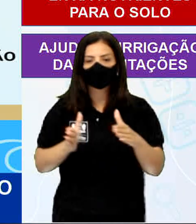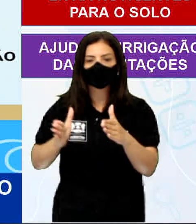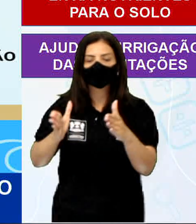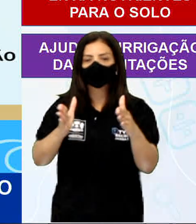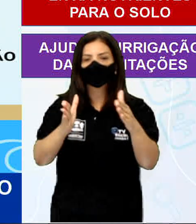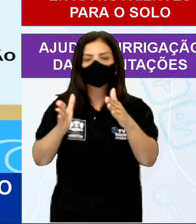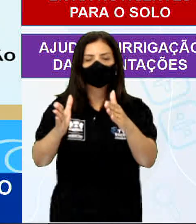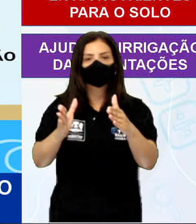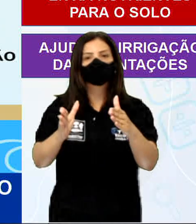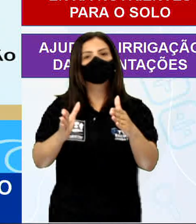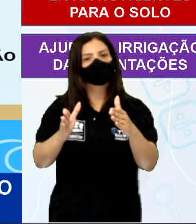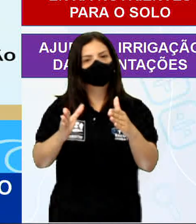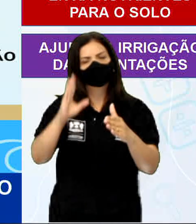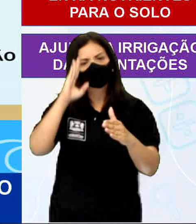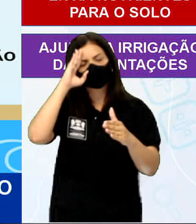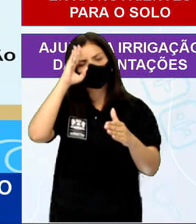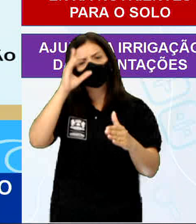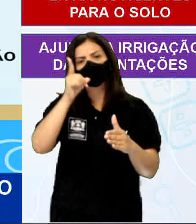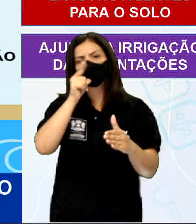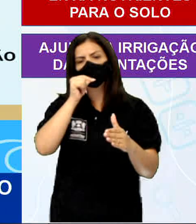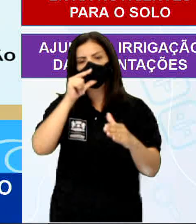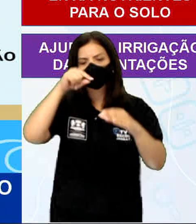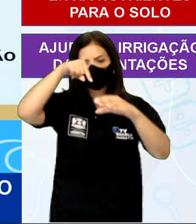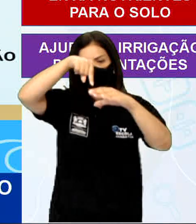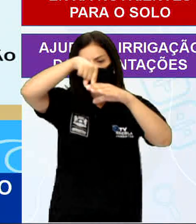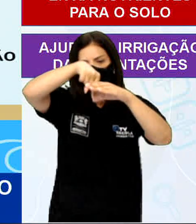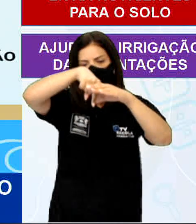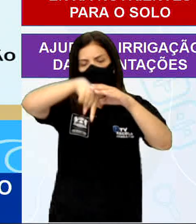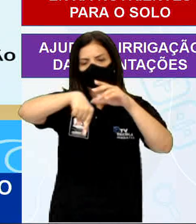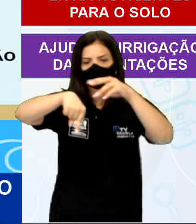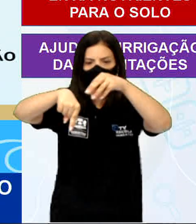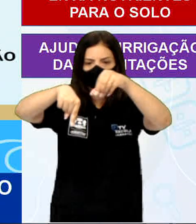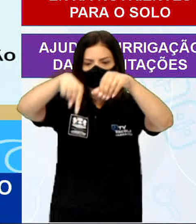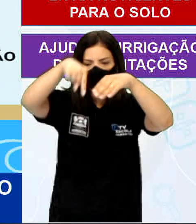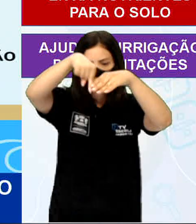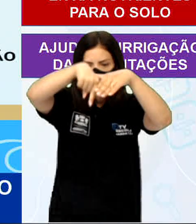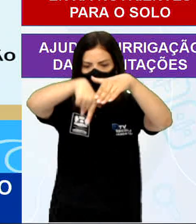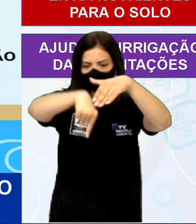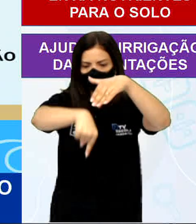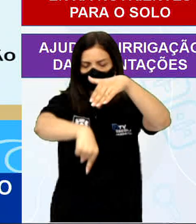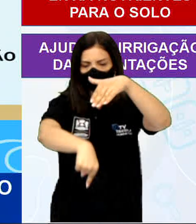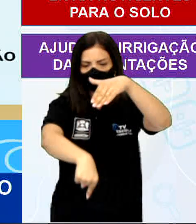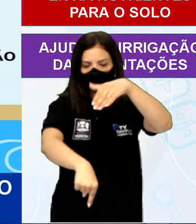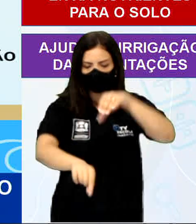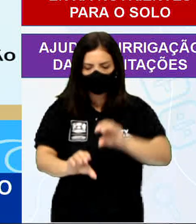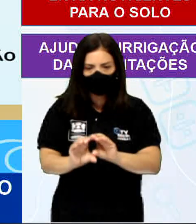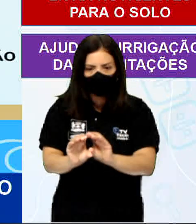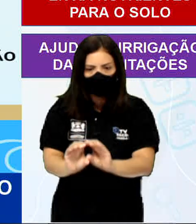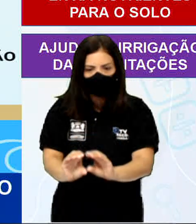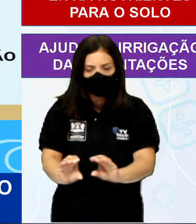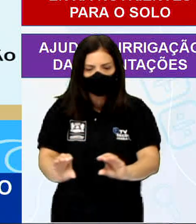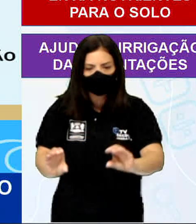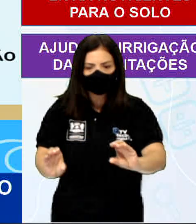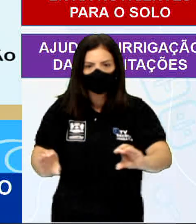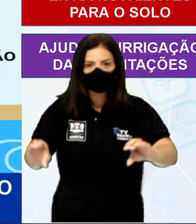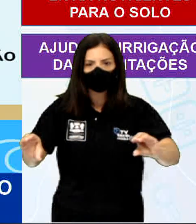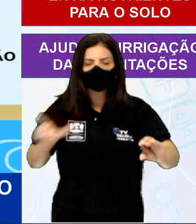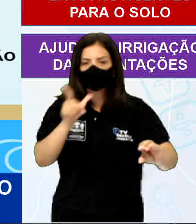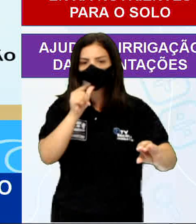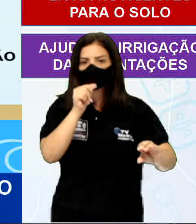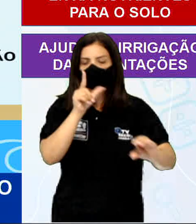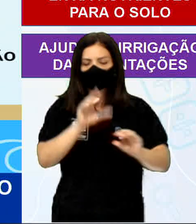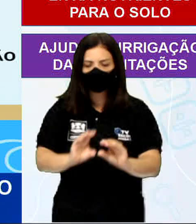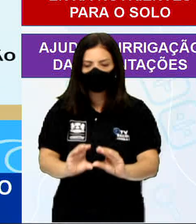água infiltra pelo solo, chegando até um ponto em que ele não passa mais, formando os lençóis